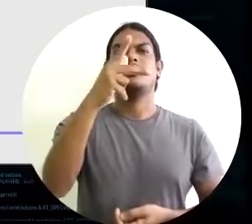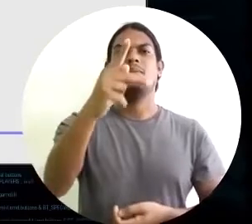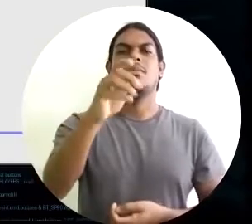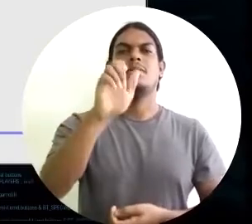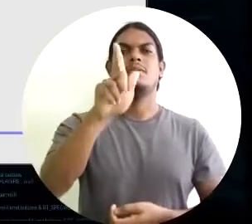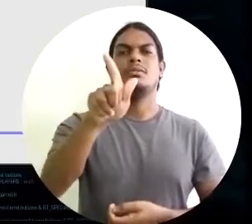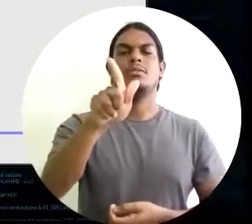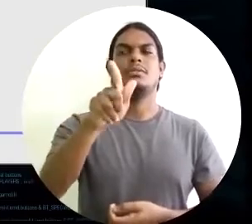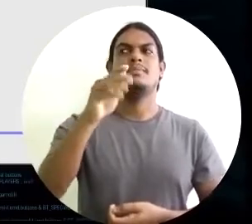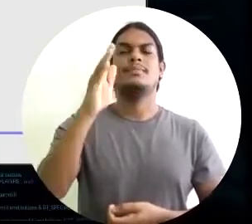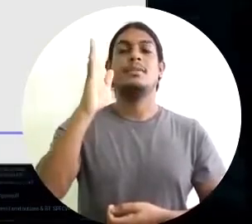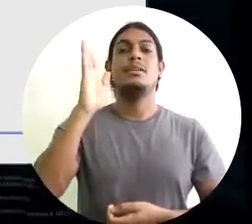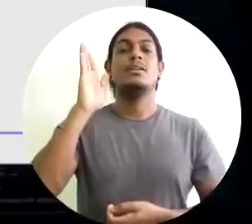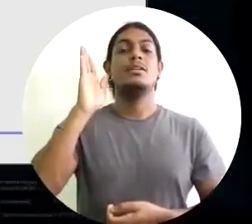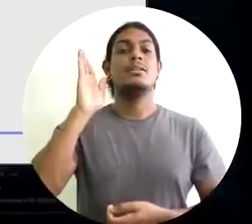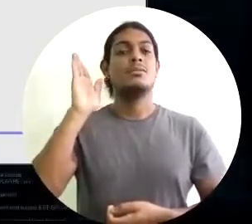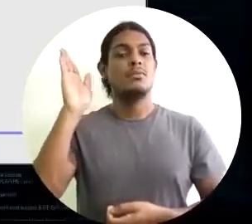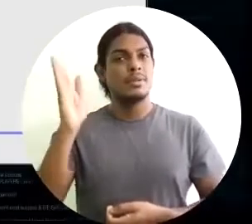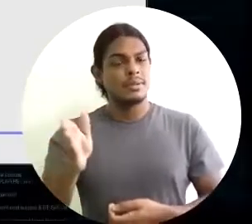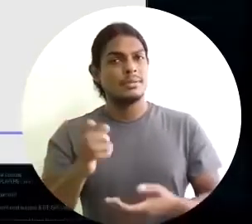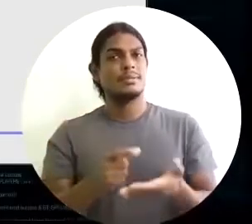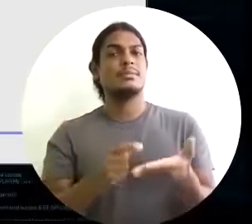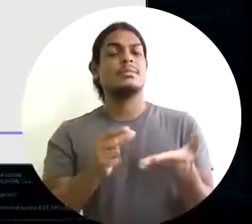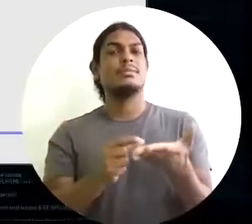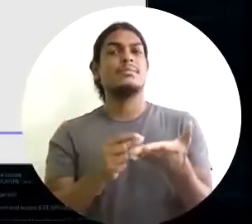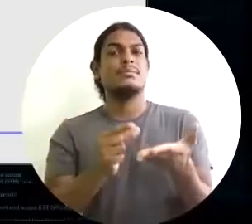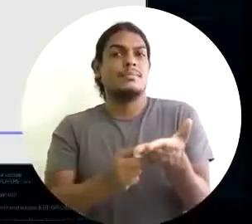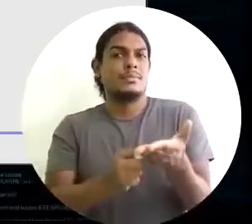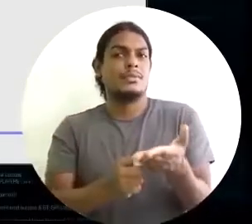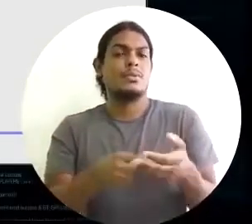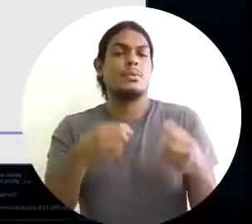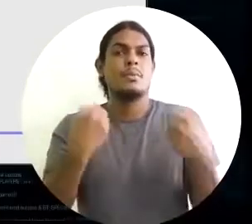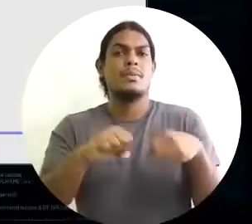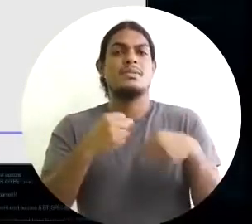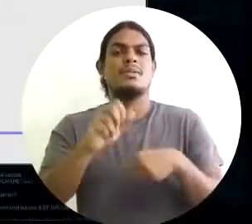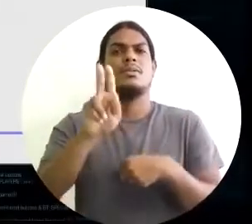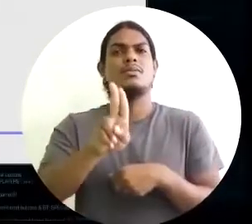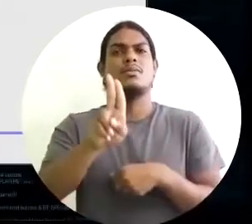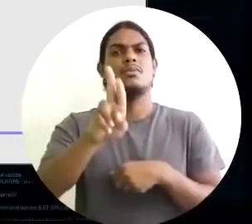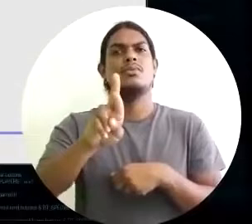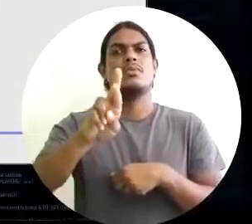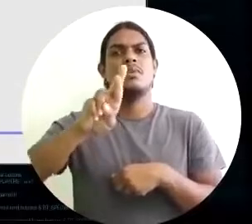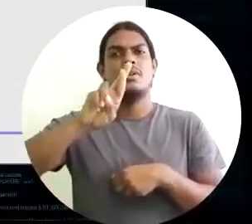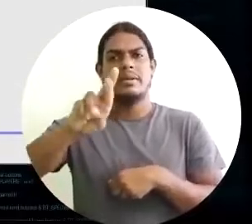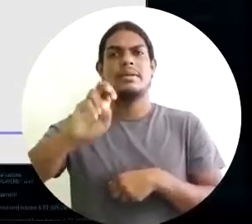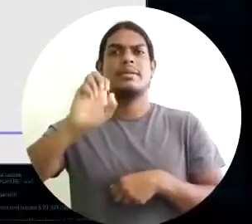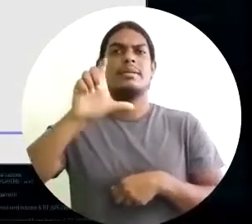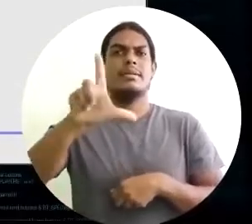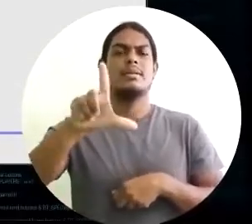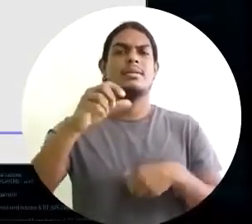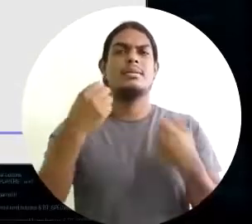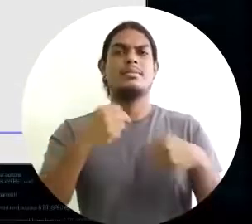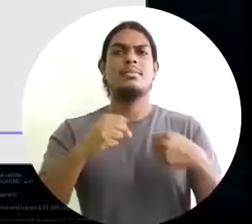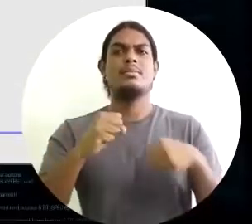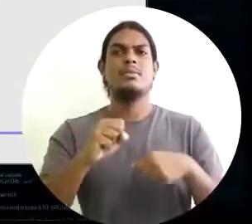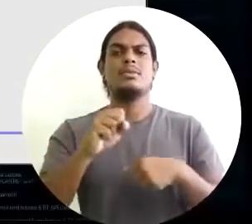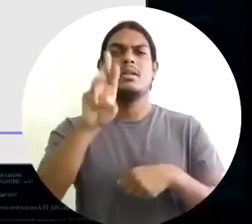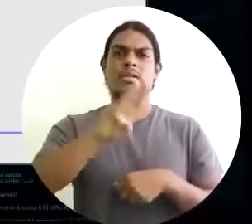marca.jpg. Então, esse arquivo ele precisa de uma URL. A URL dele pode ser